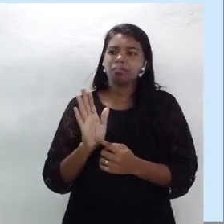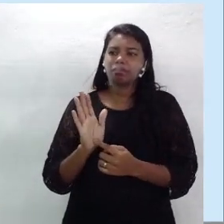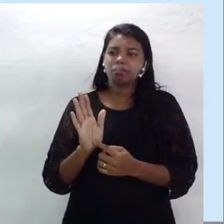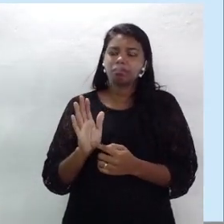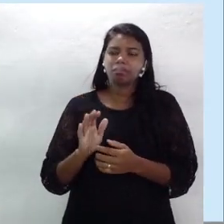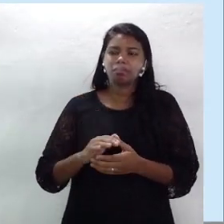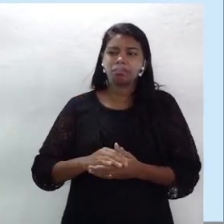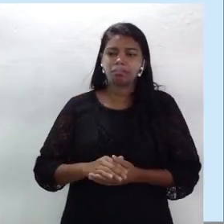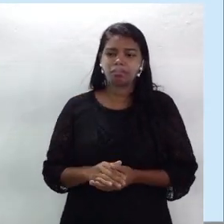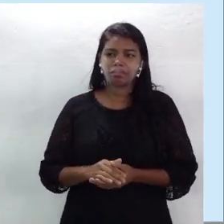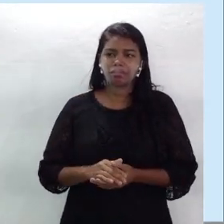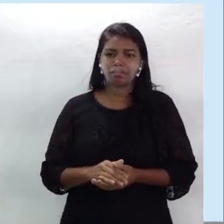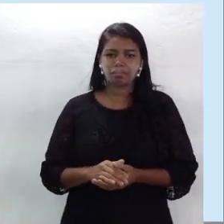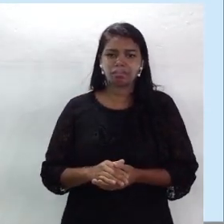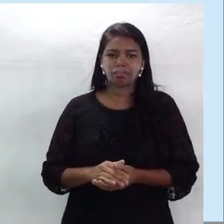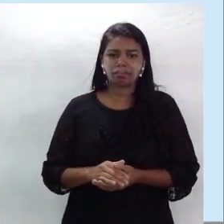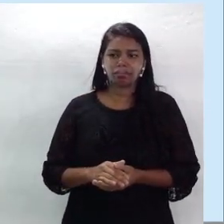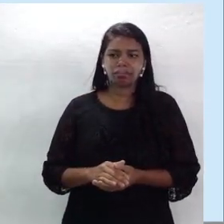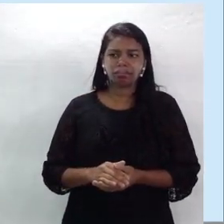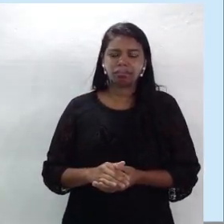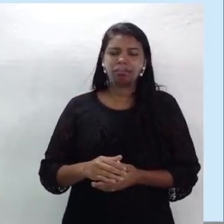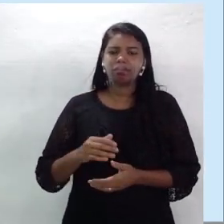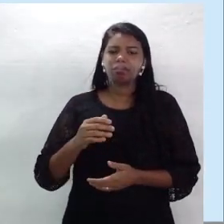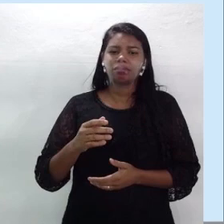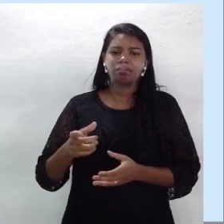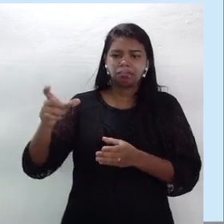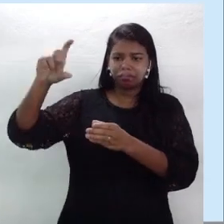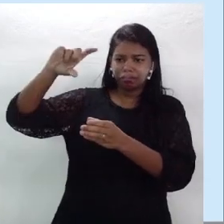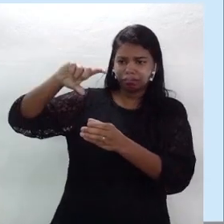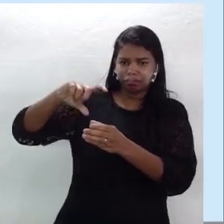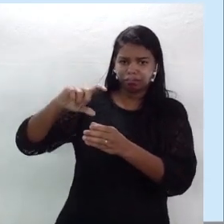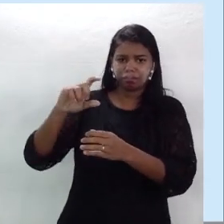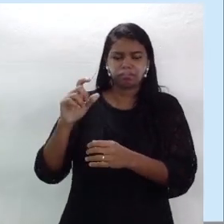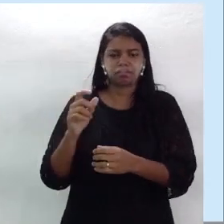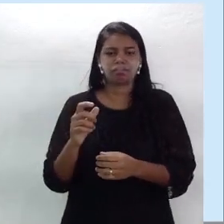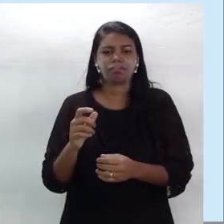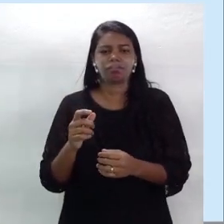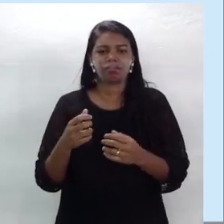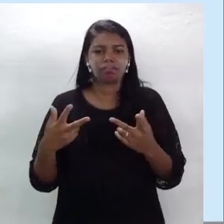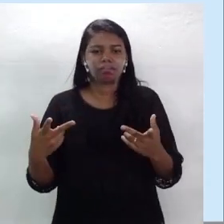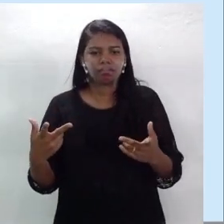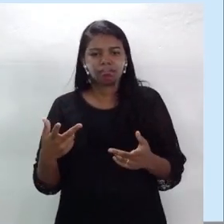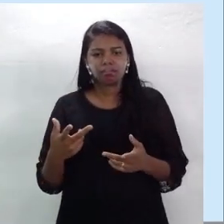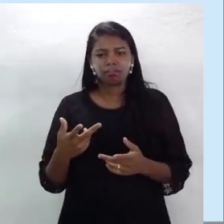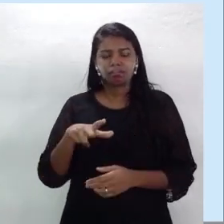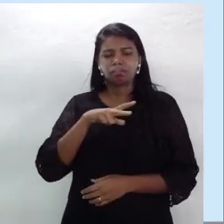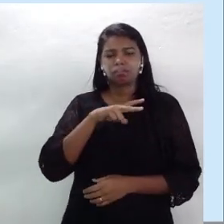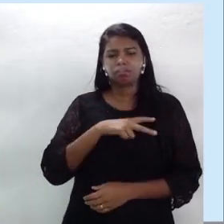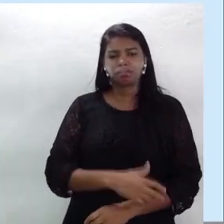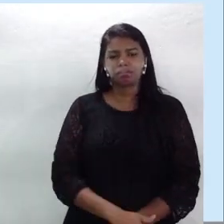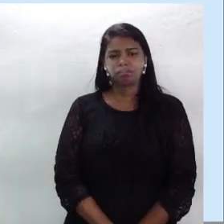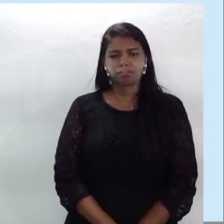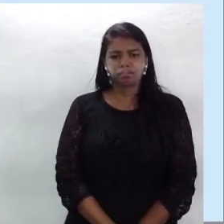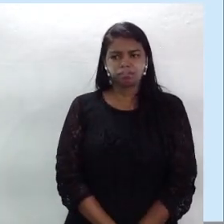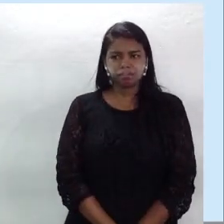para invasar, colocar os líquidos lá. Então, ele tem essas particularidades.